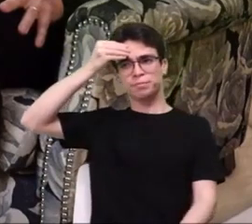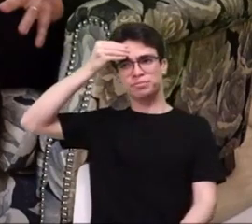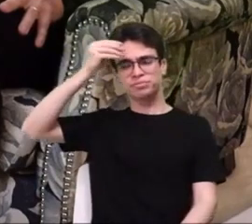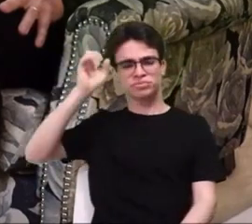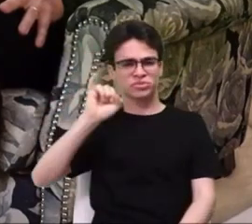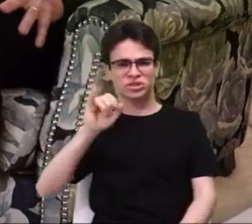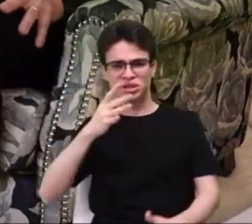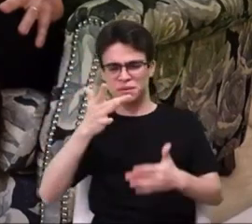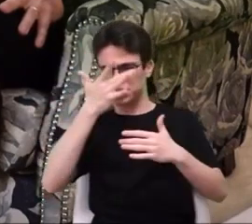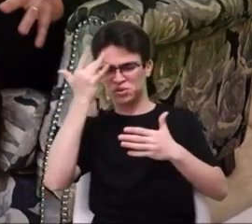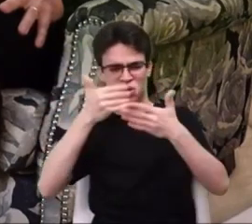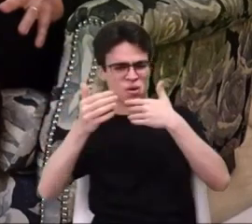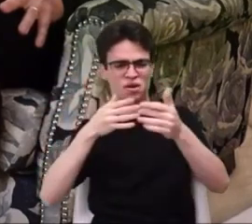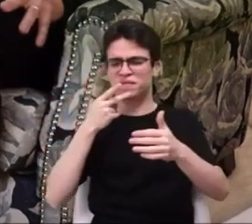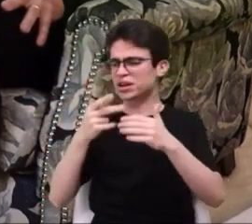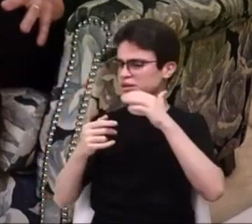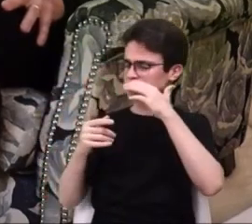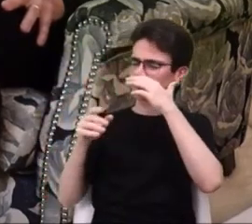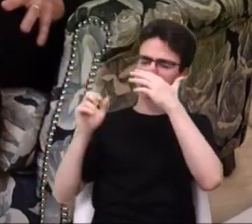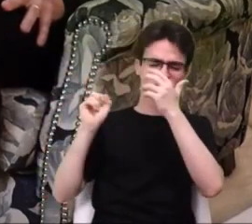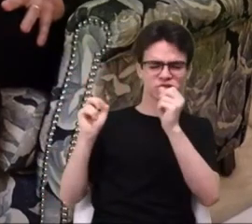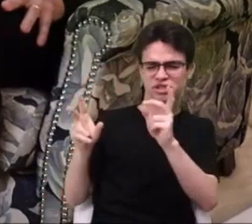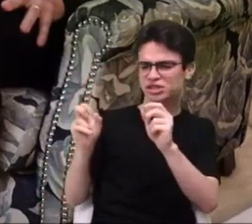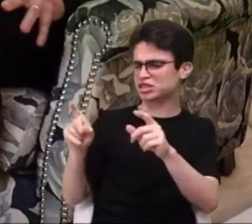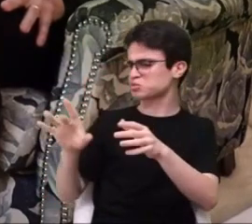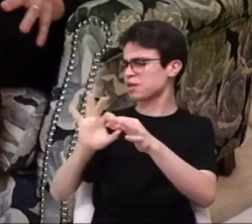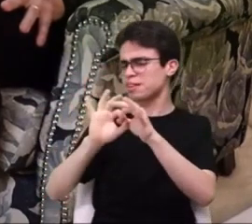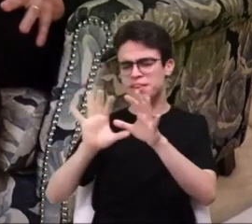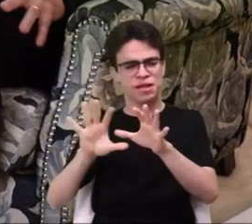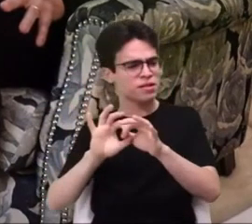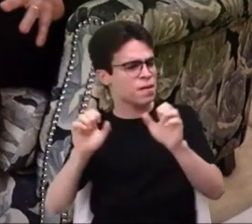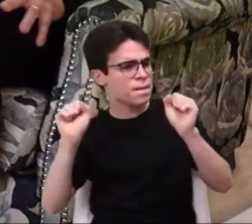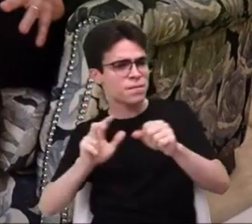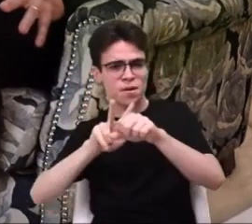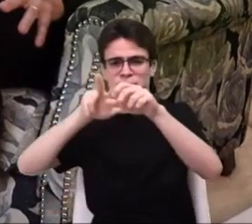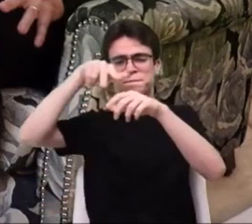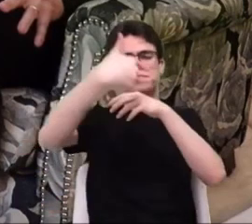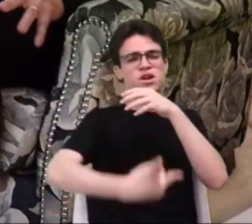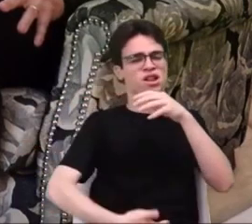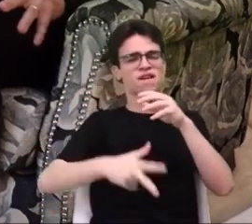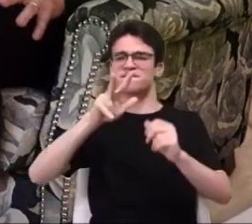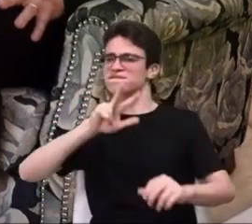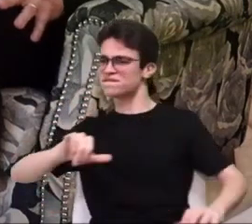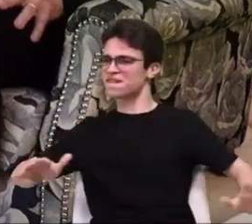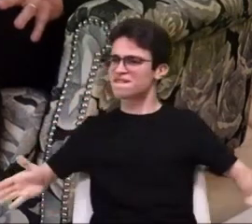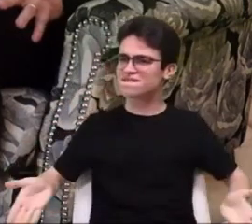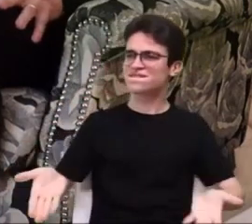que qualquer profissional ia dizer assim, isso mesmo, você tem toda a liberdade, pula mesmo, vai